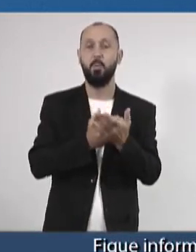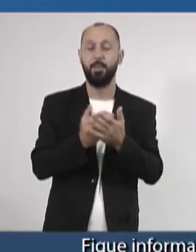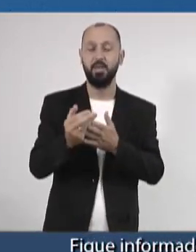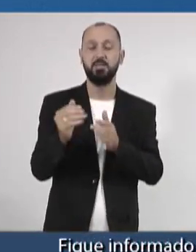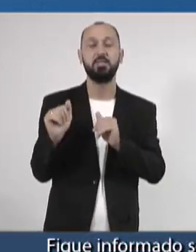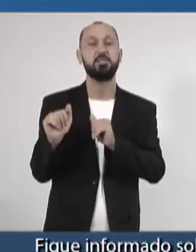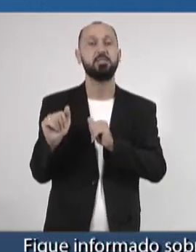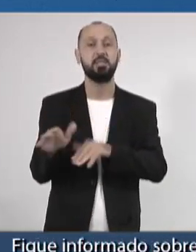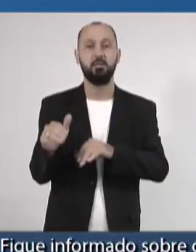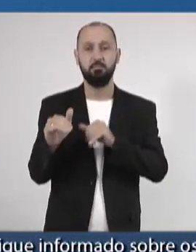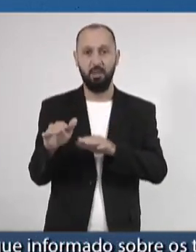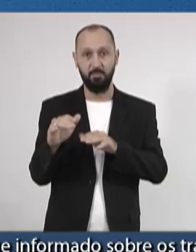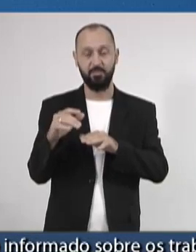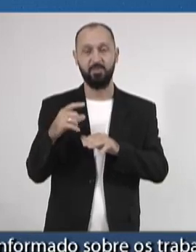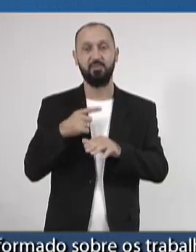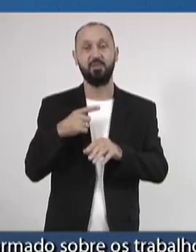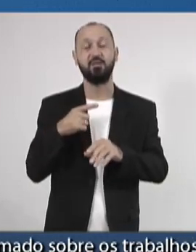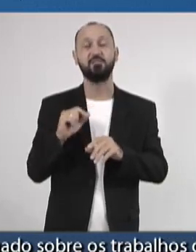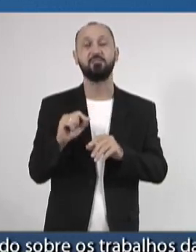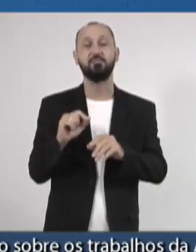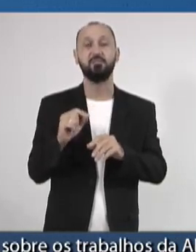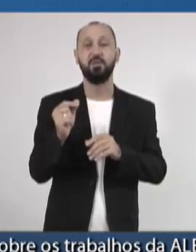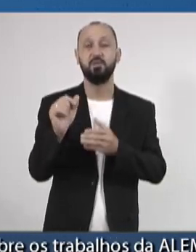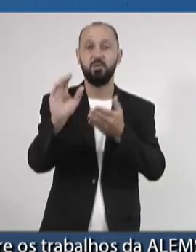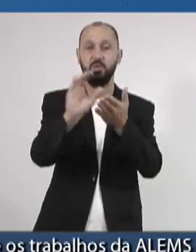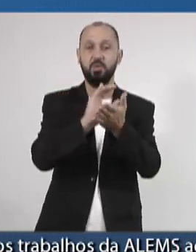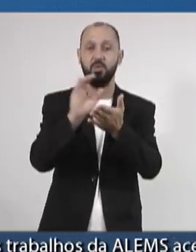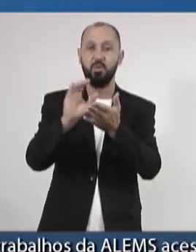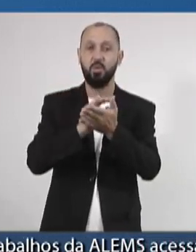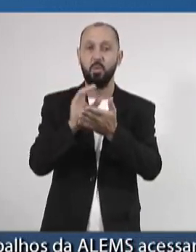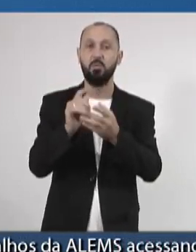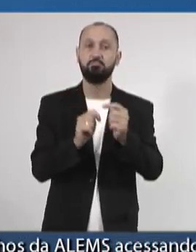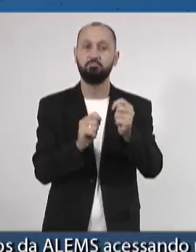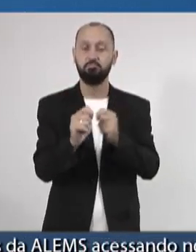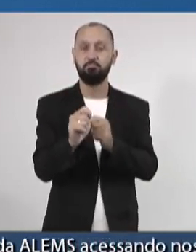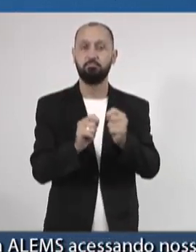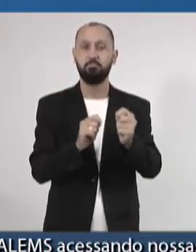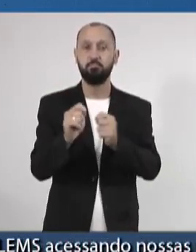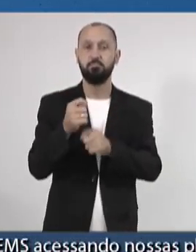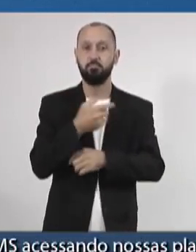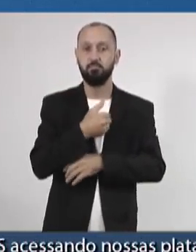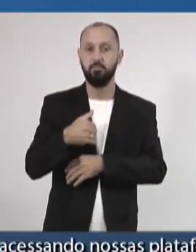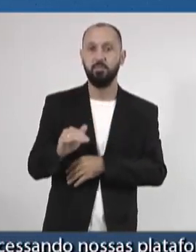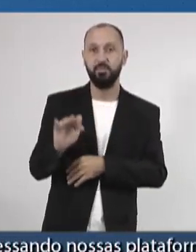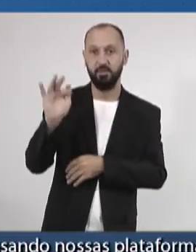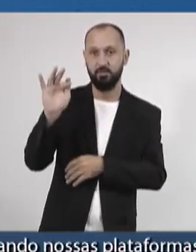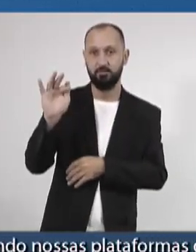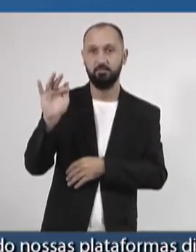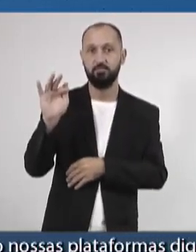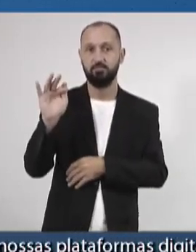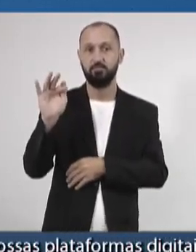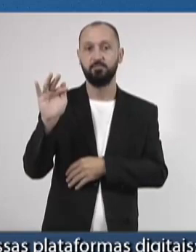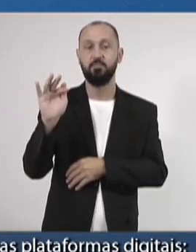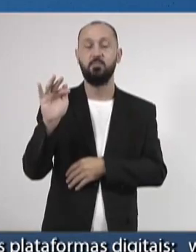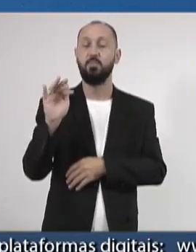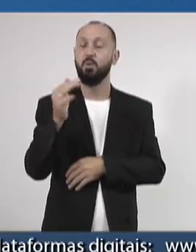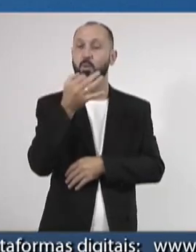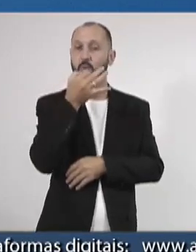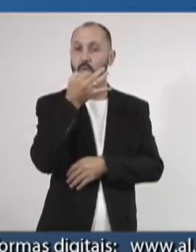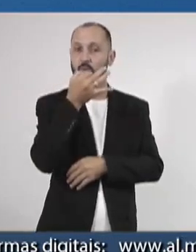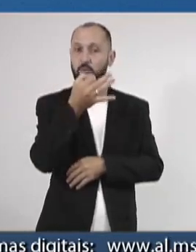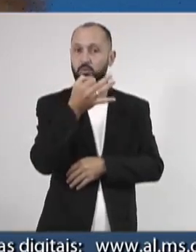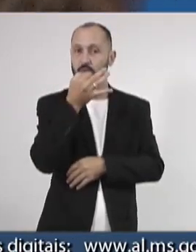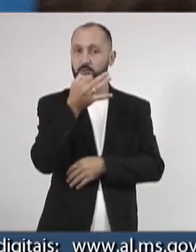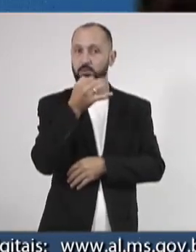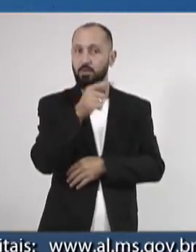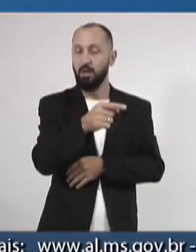setembro, recebe recursos ponderáveis do governo federal. E eu sugeri a